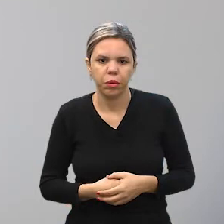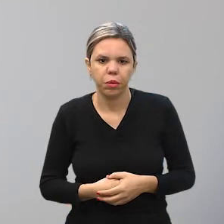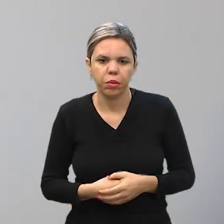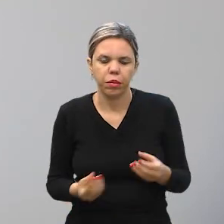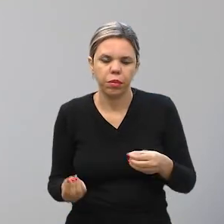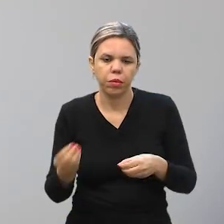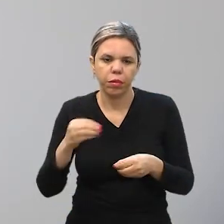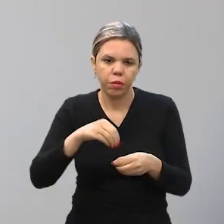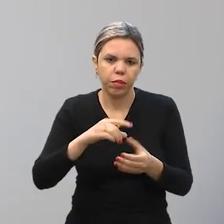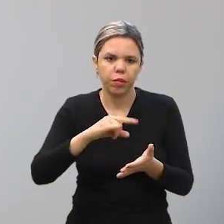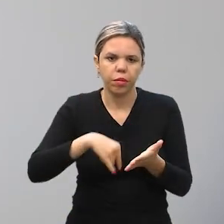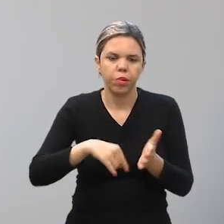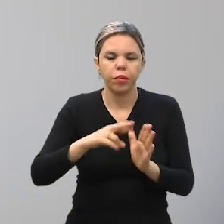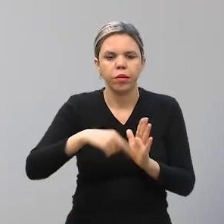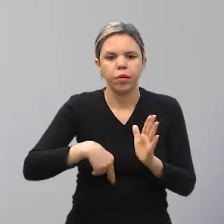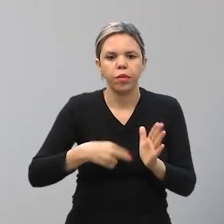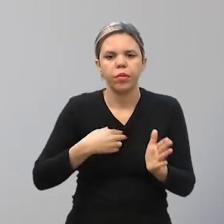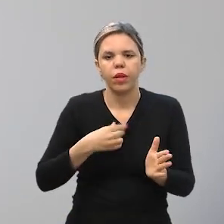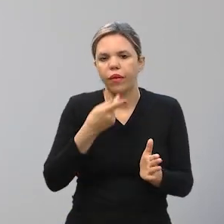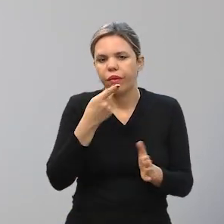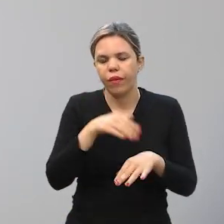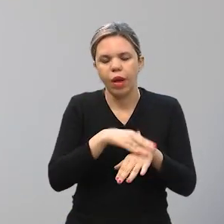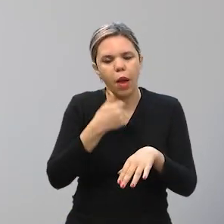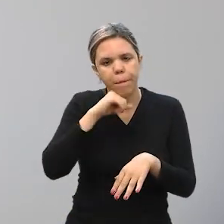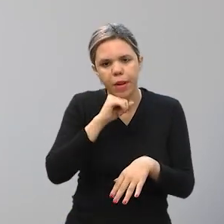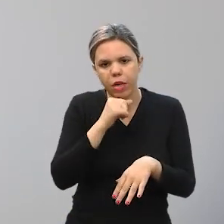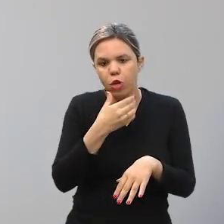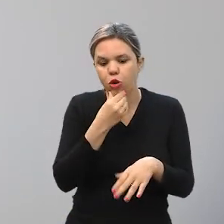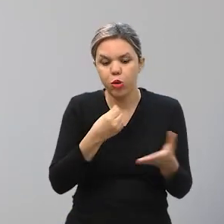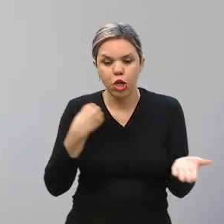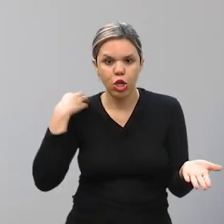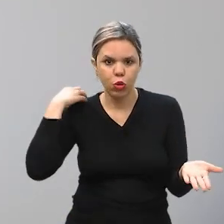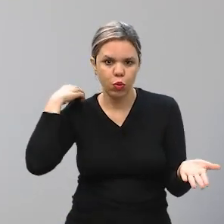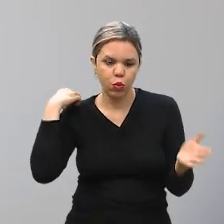traz a receita e tal, quem fala comigo não é mais a mãe, é o menino.